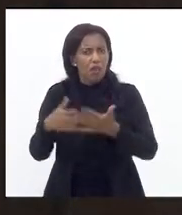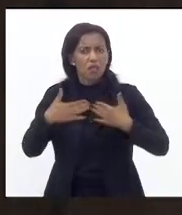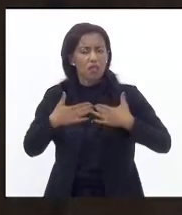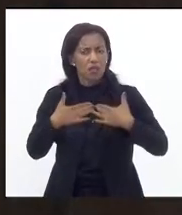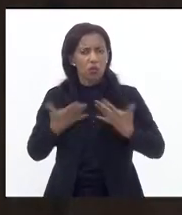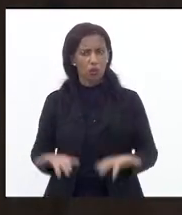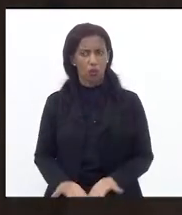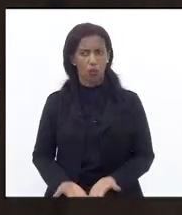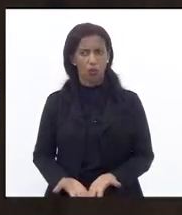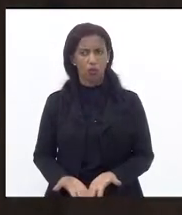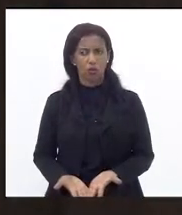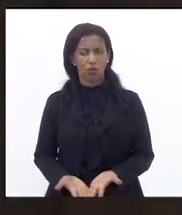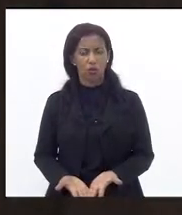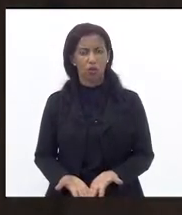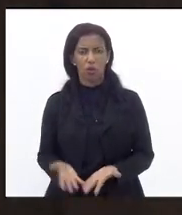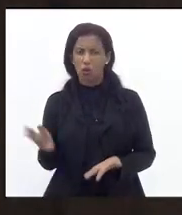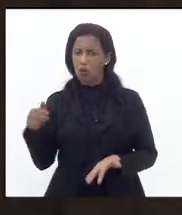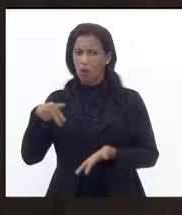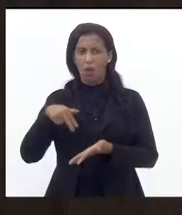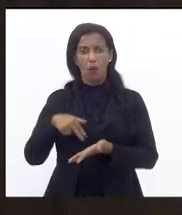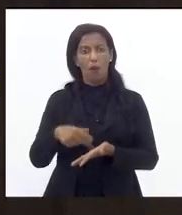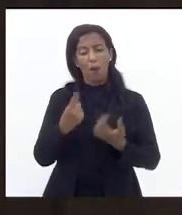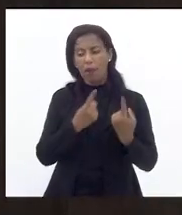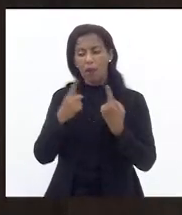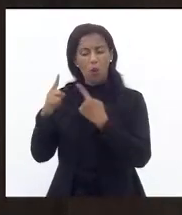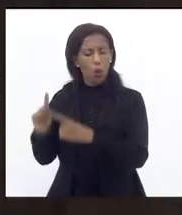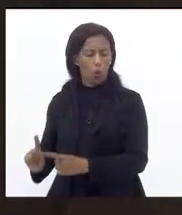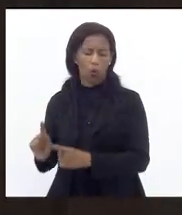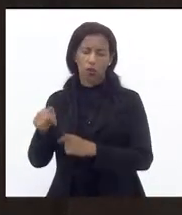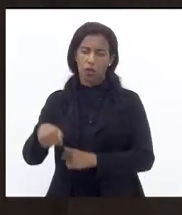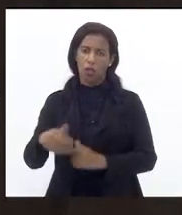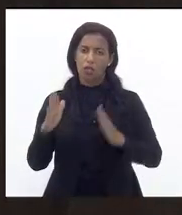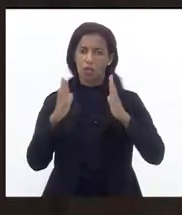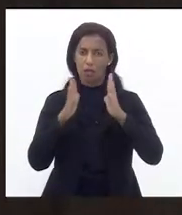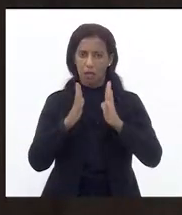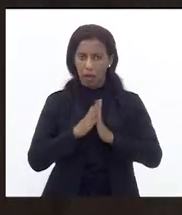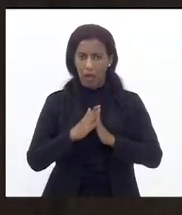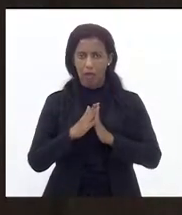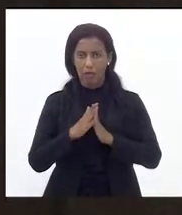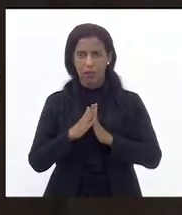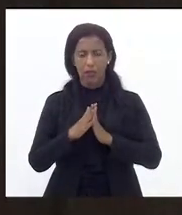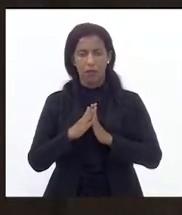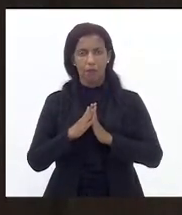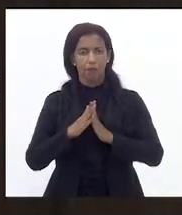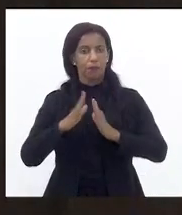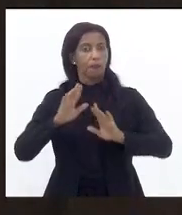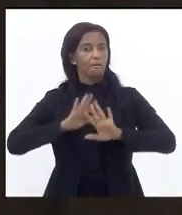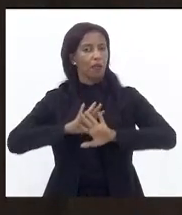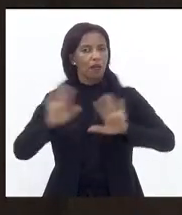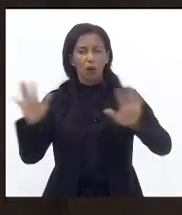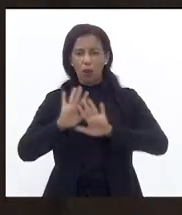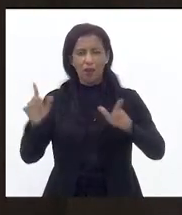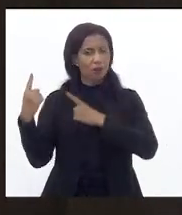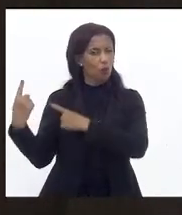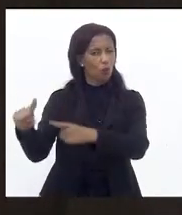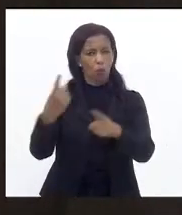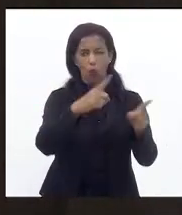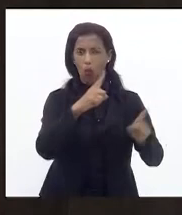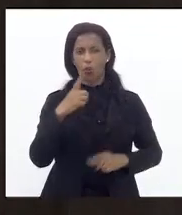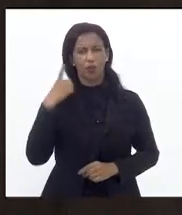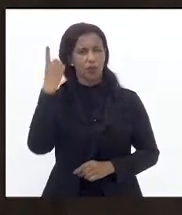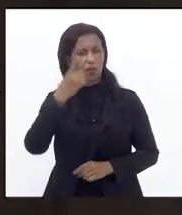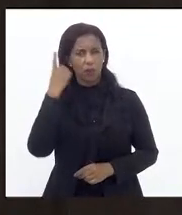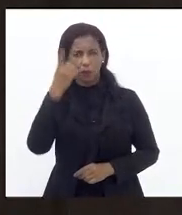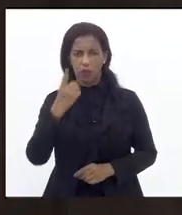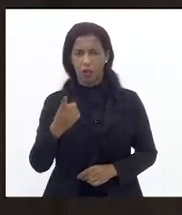e não é para faltar essas cá essa casa Espero que o senhor entenda que não é aperto estão personalíssima o leão Deputado quando